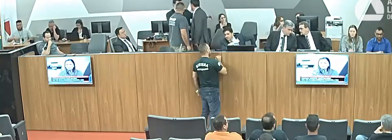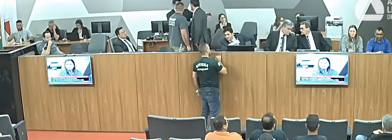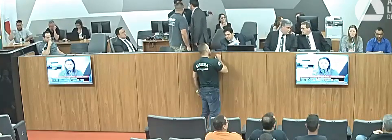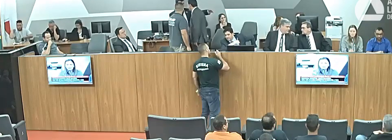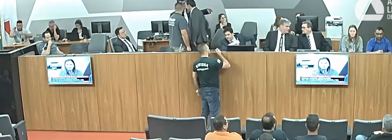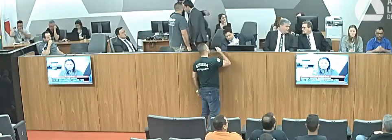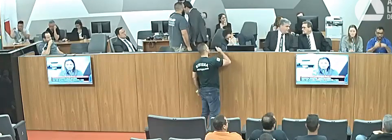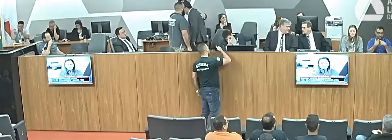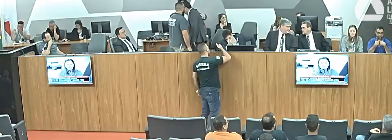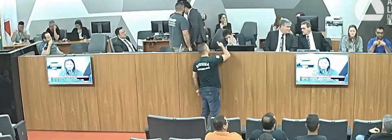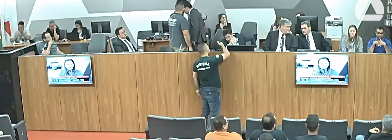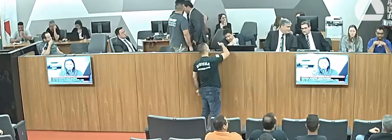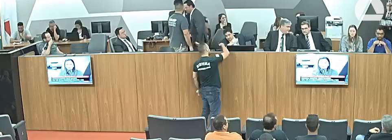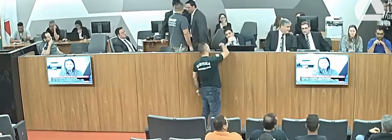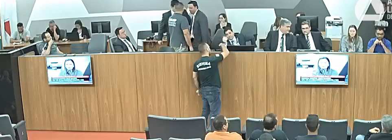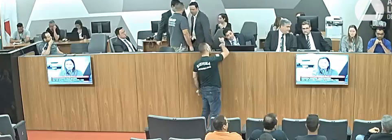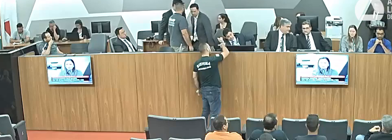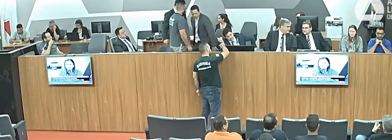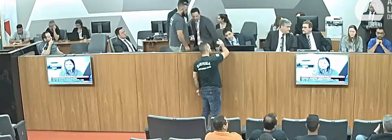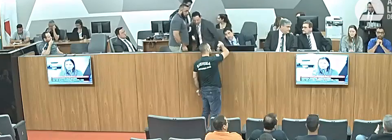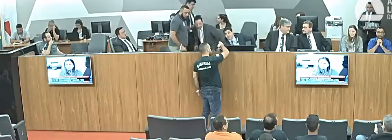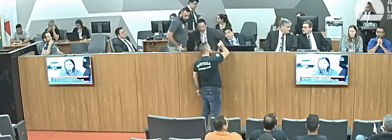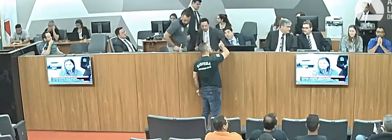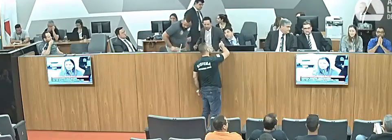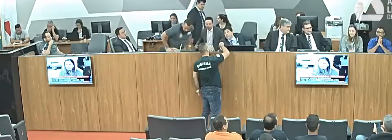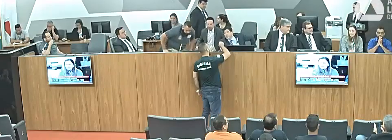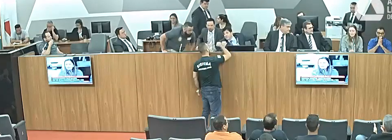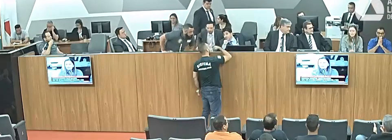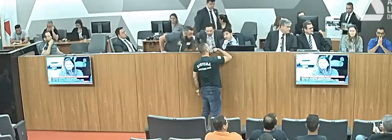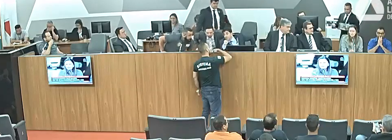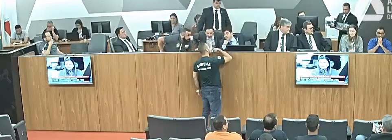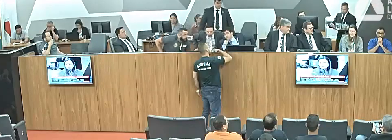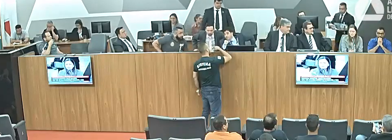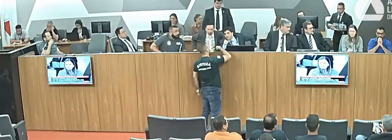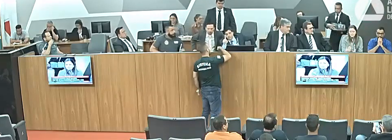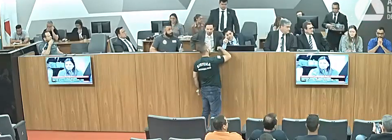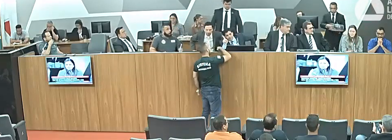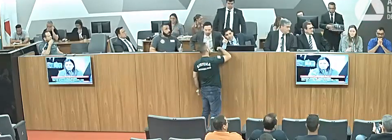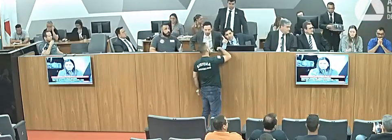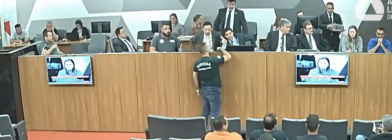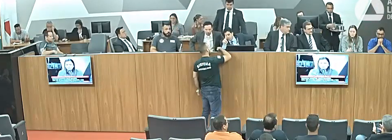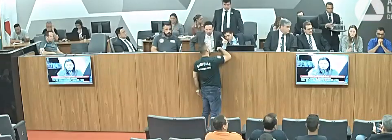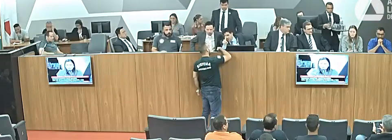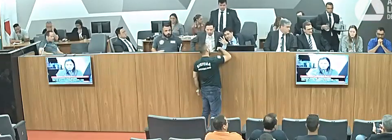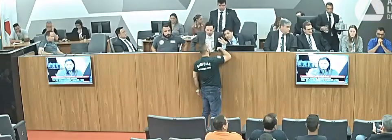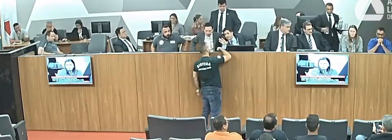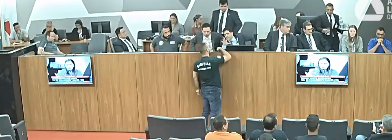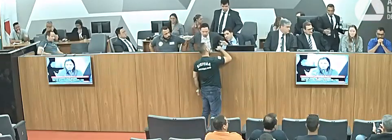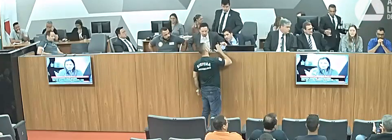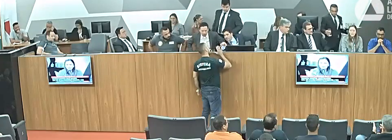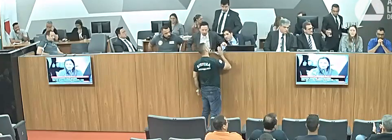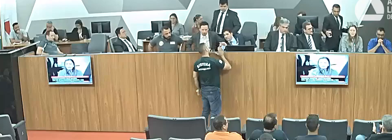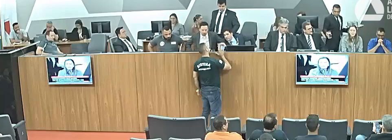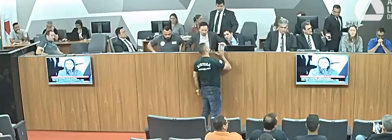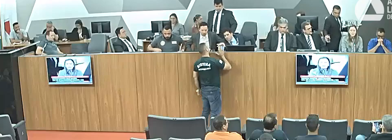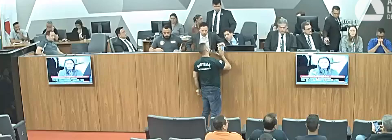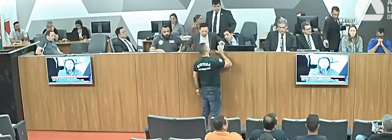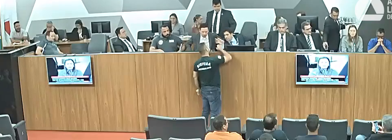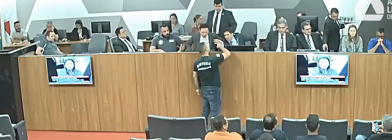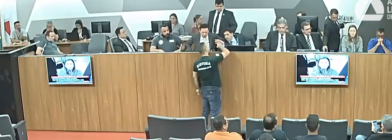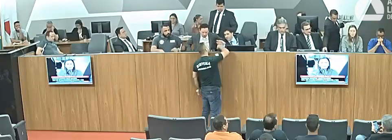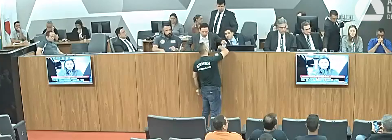gustavo é o secretário otto ele vem aí é repetida vezes repetindo sempre né é